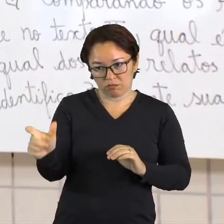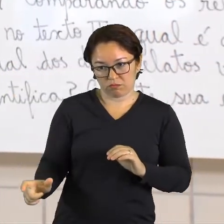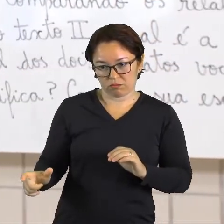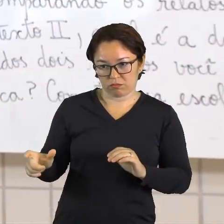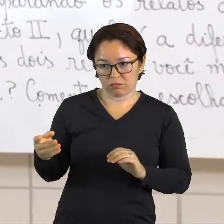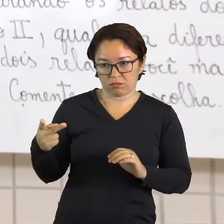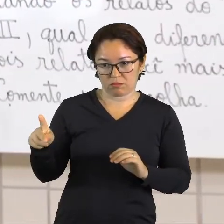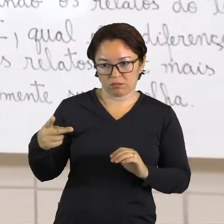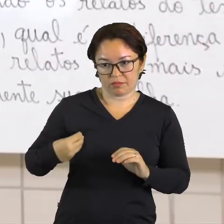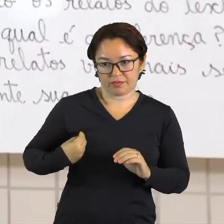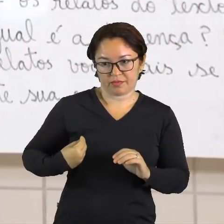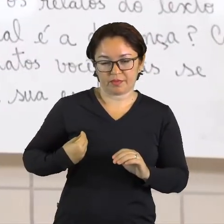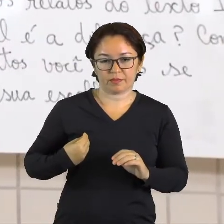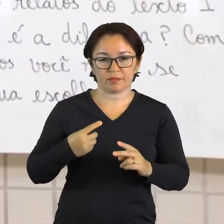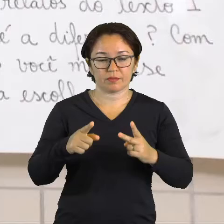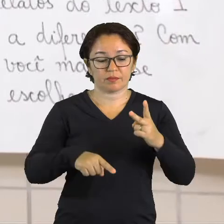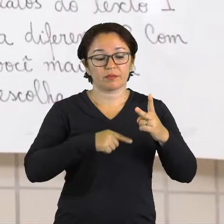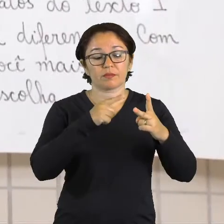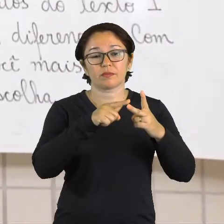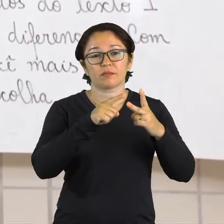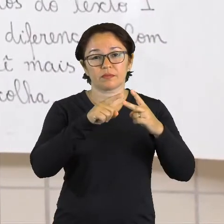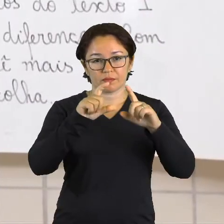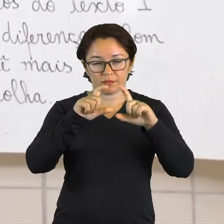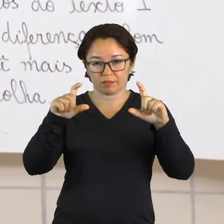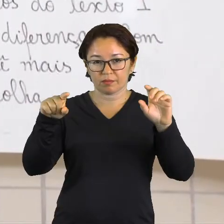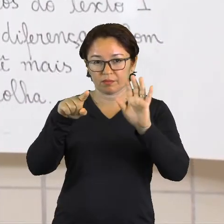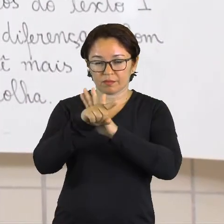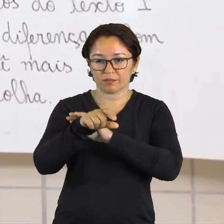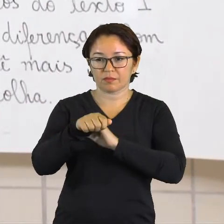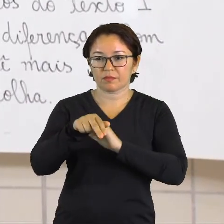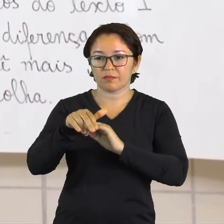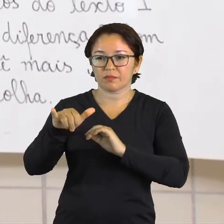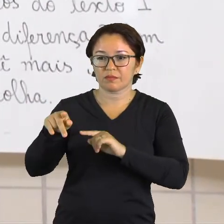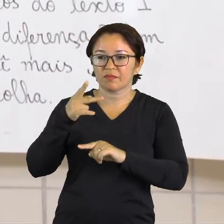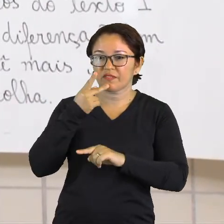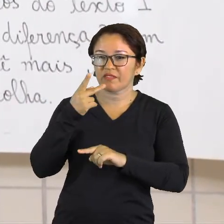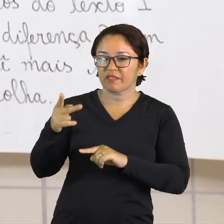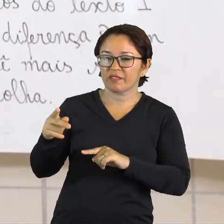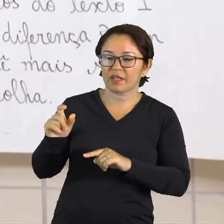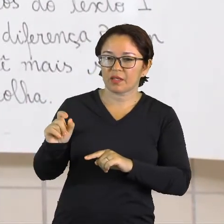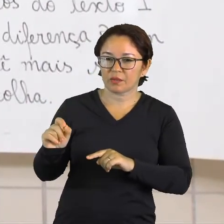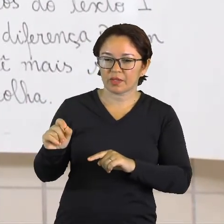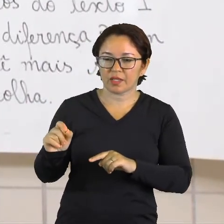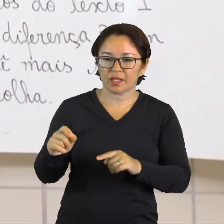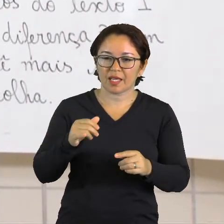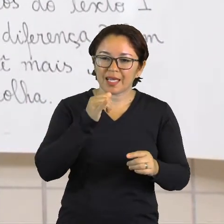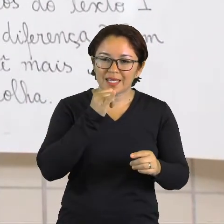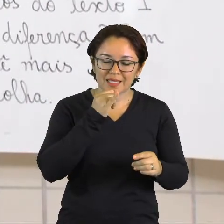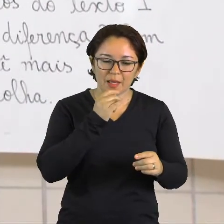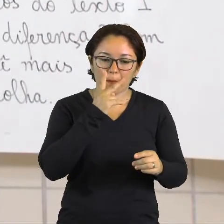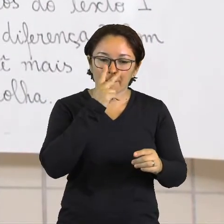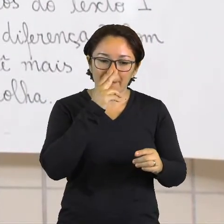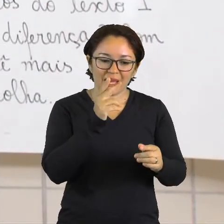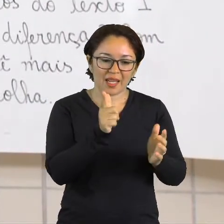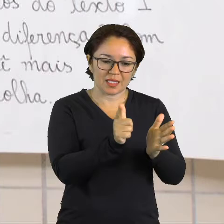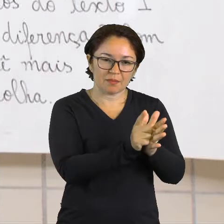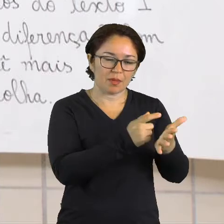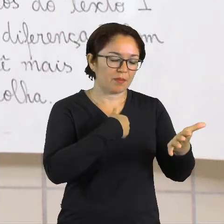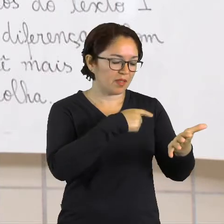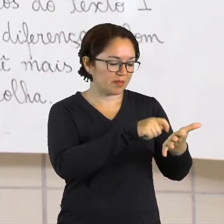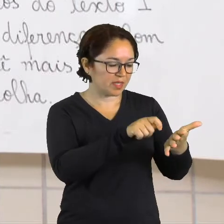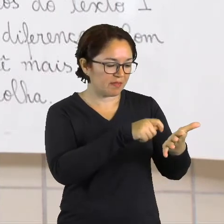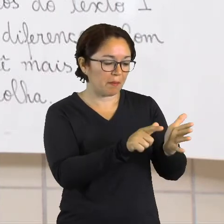outra também é do texto 2, porque Anne afirma que o papel tem mais paciência do que as